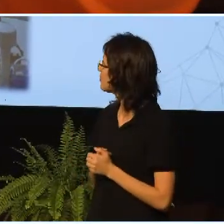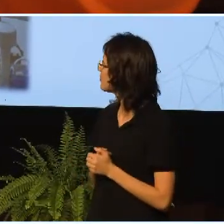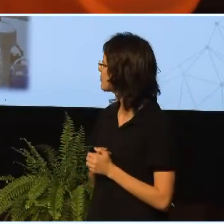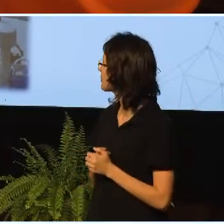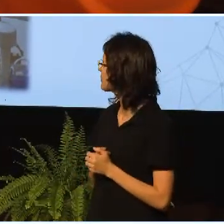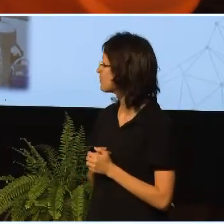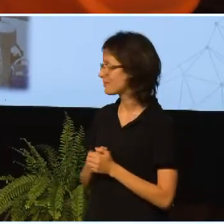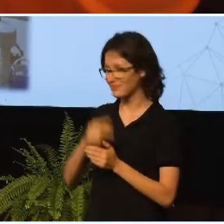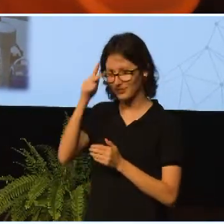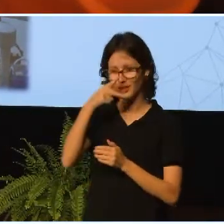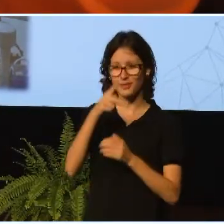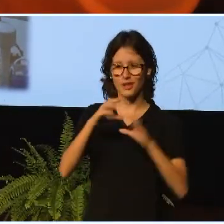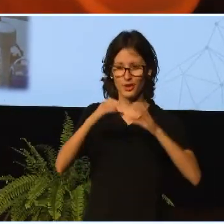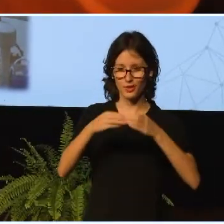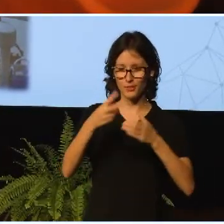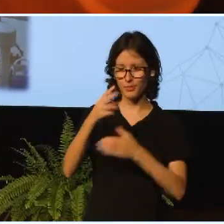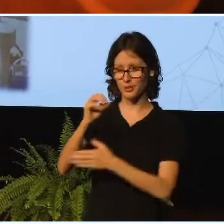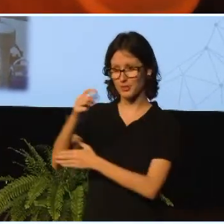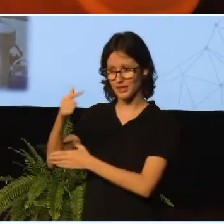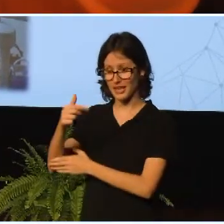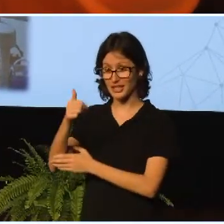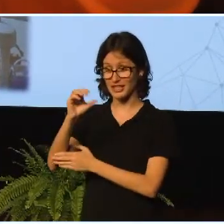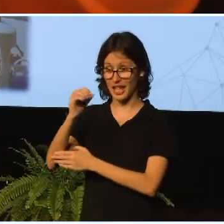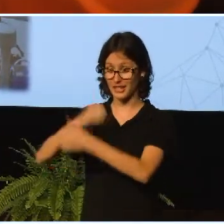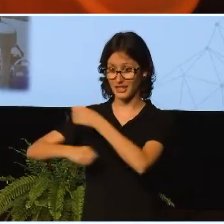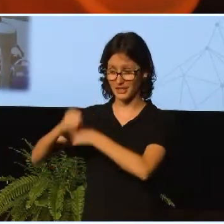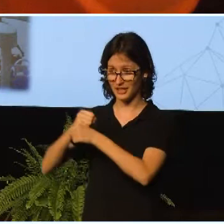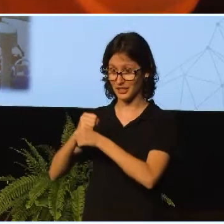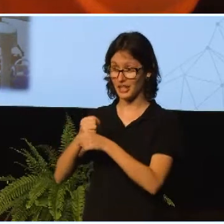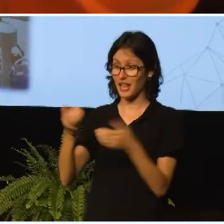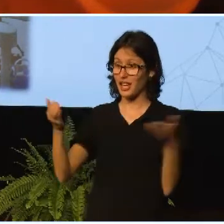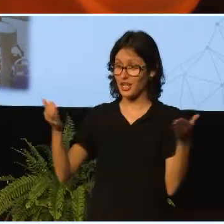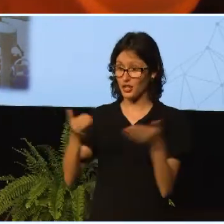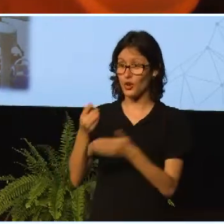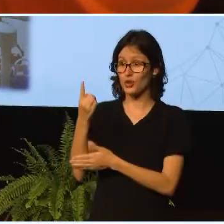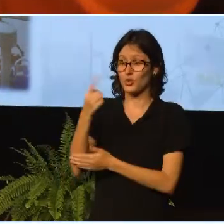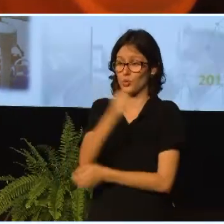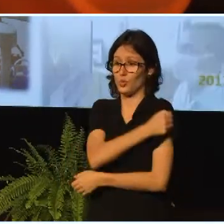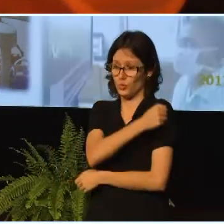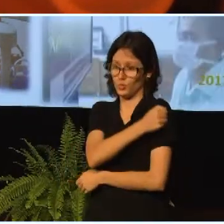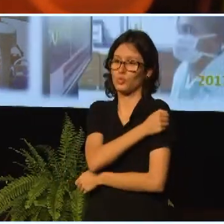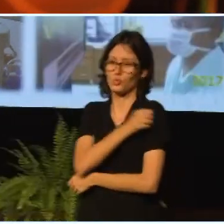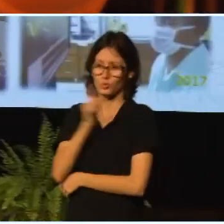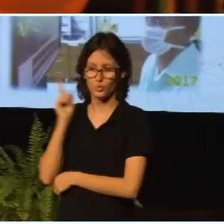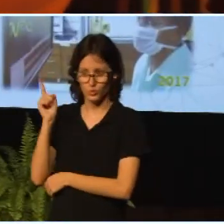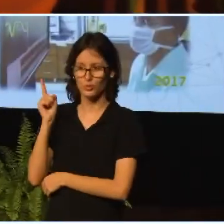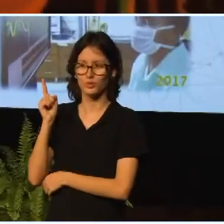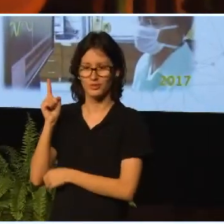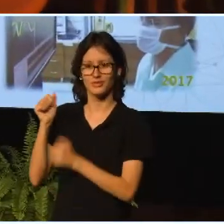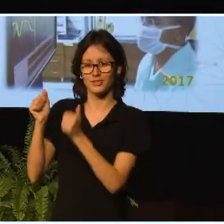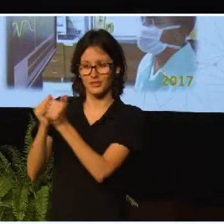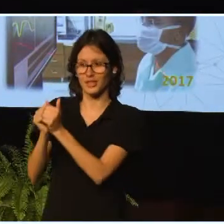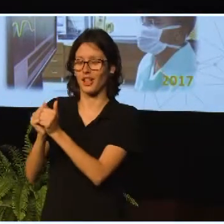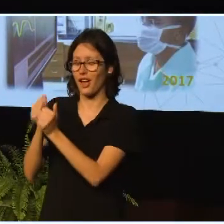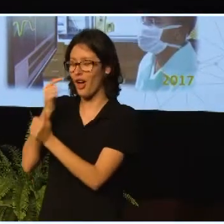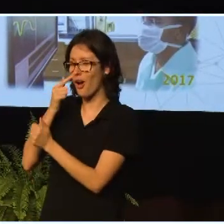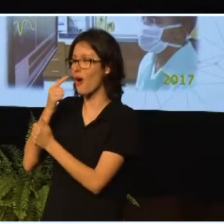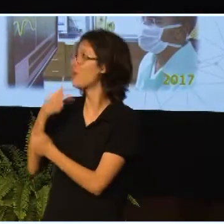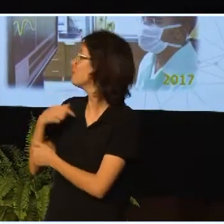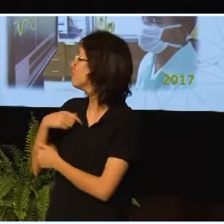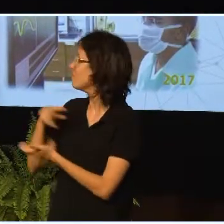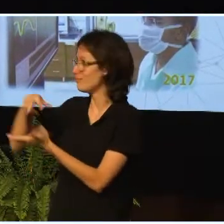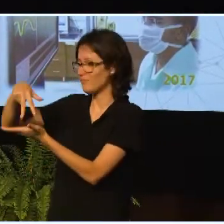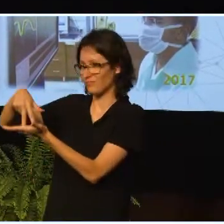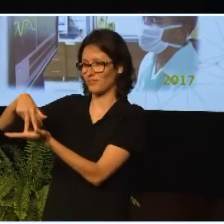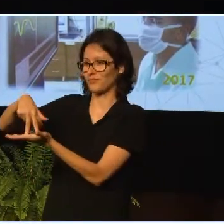é aquela turma que eu falei, 2007, 10 anos atrás, e hoje, um desses alunos, ele está lá com a gente, aqui, ó,